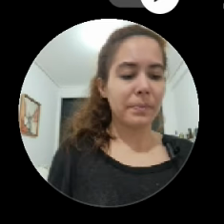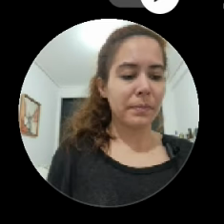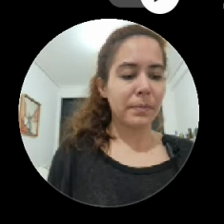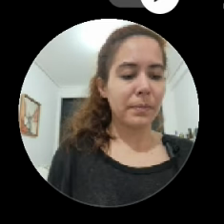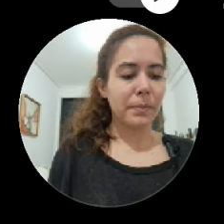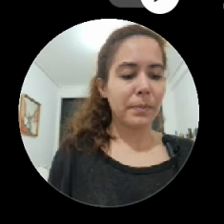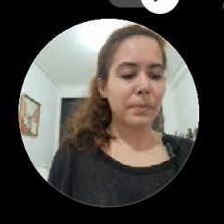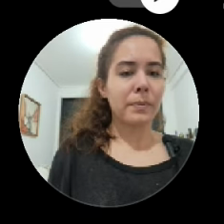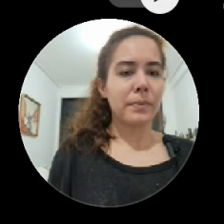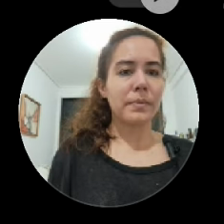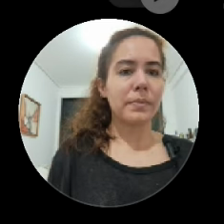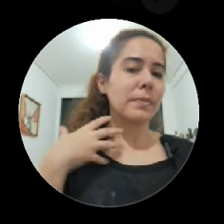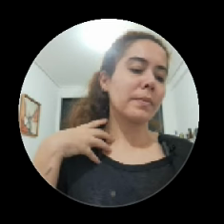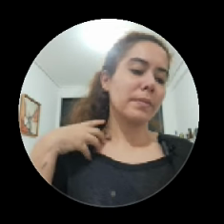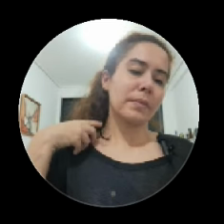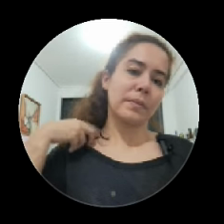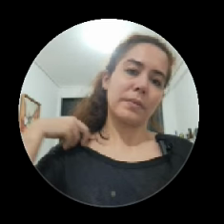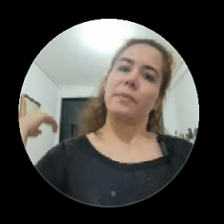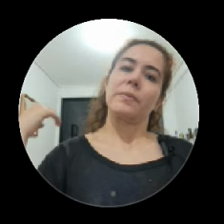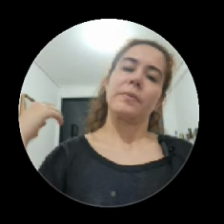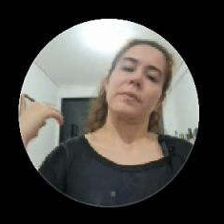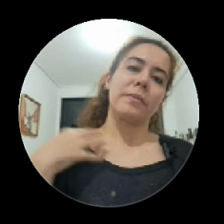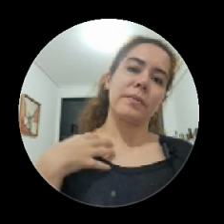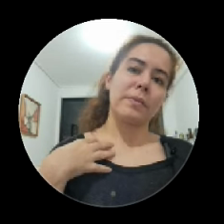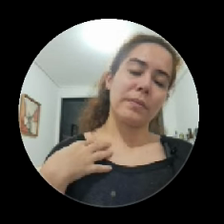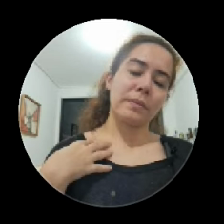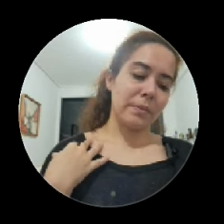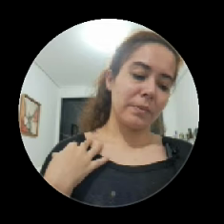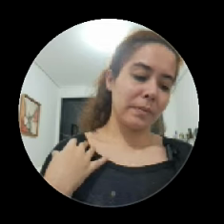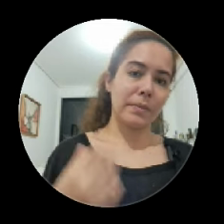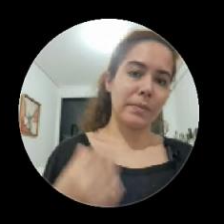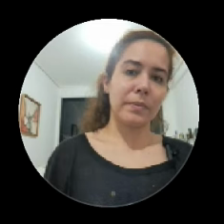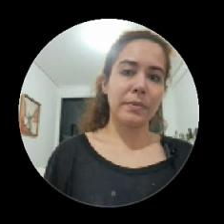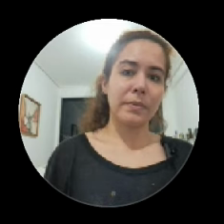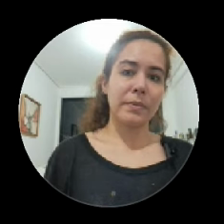Aspecto de cabelo. Por exemplo, o meu. O cabelo tá.